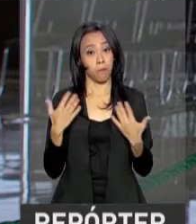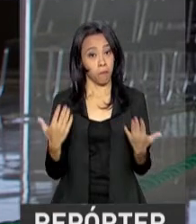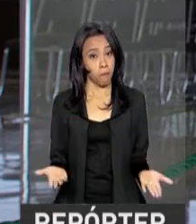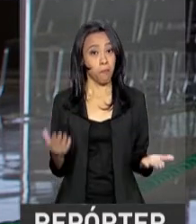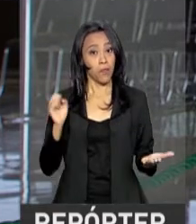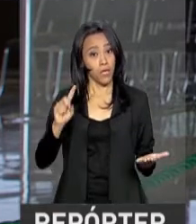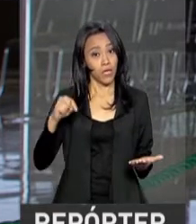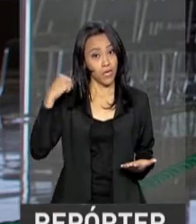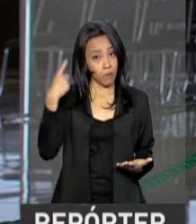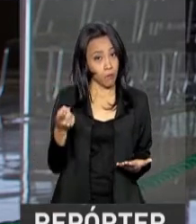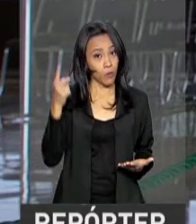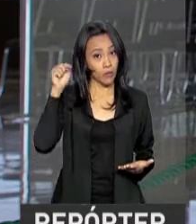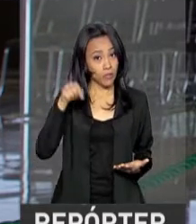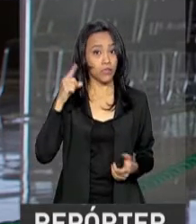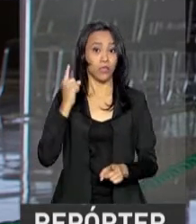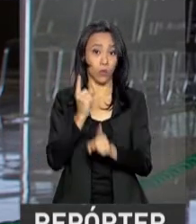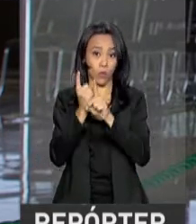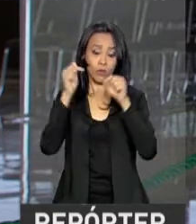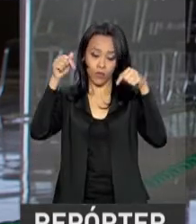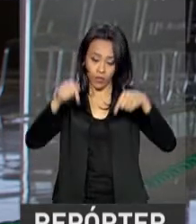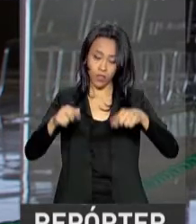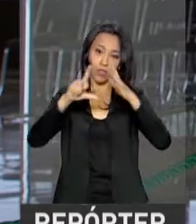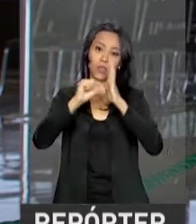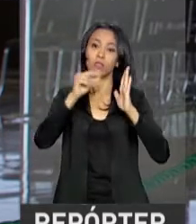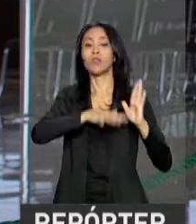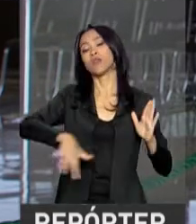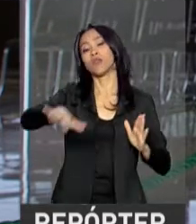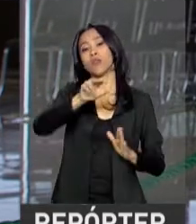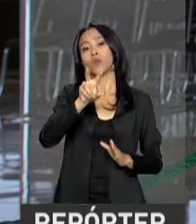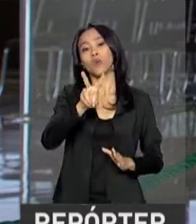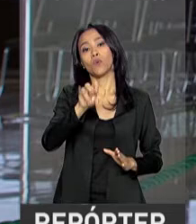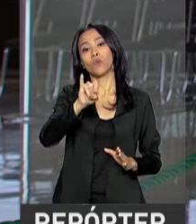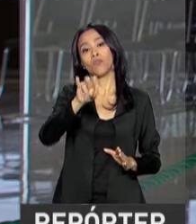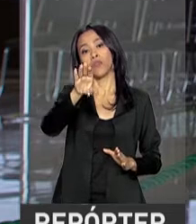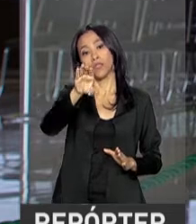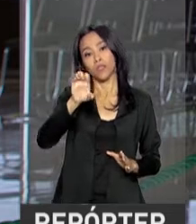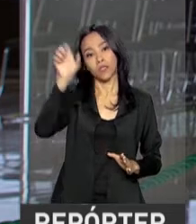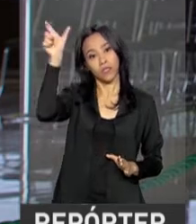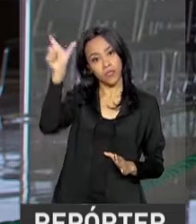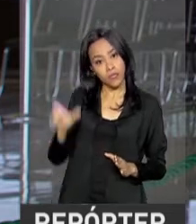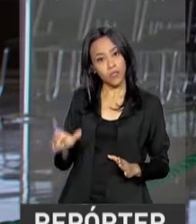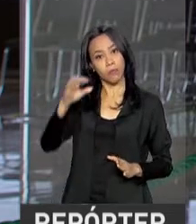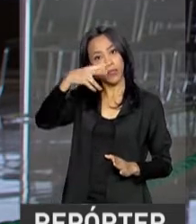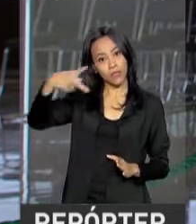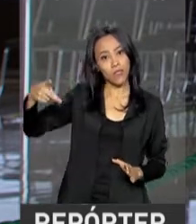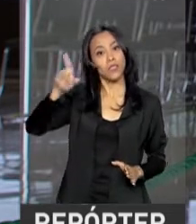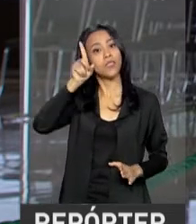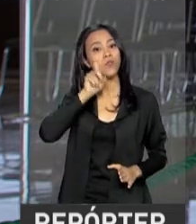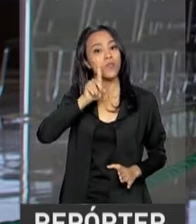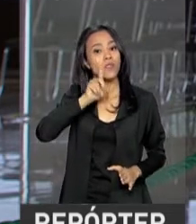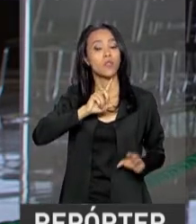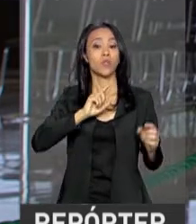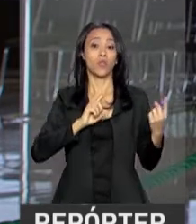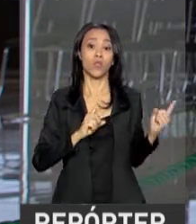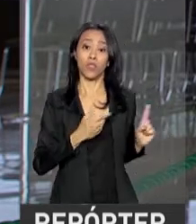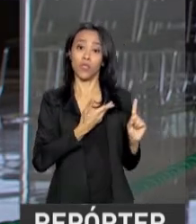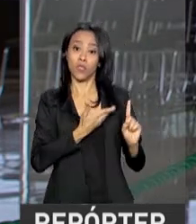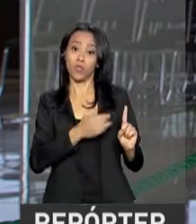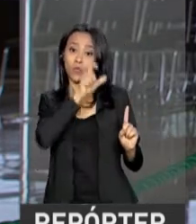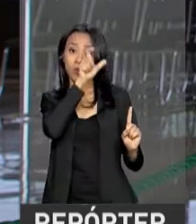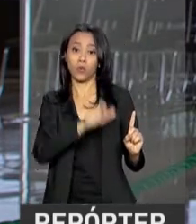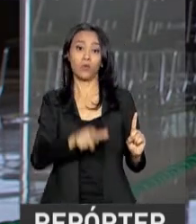depois desse encontro aqui no palácio do planalto o vice presidente mike pence eo presidente da república michel temer vão seguir para o palácio do